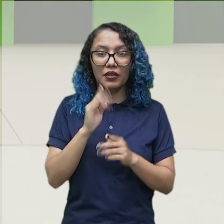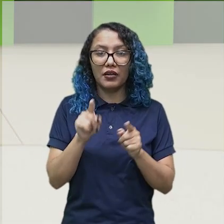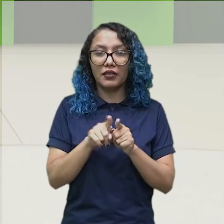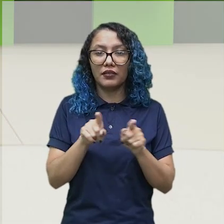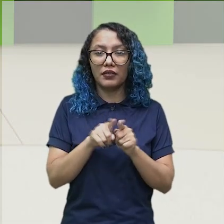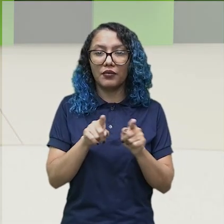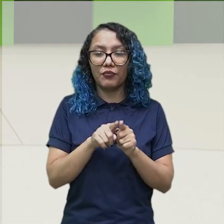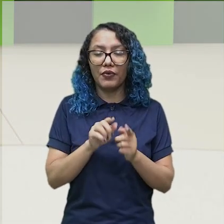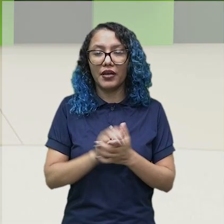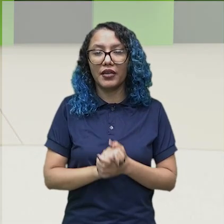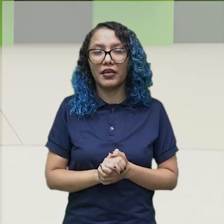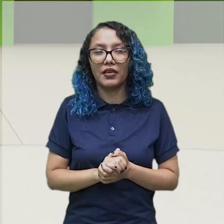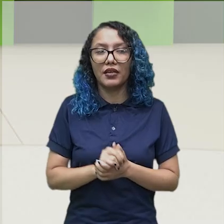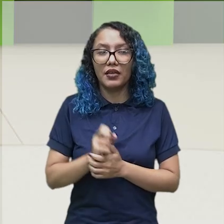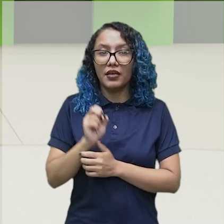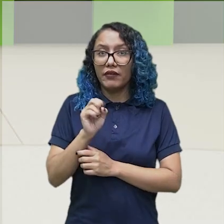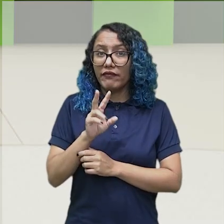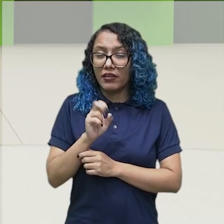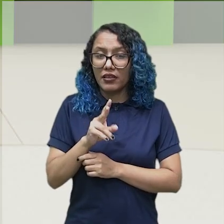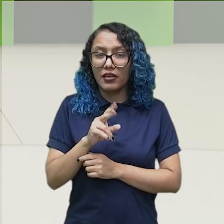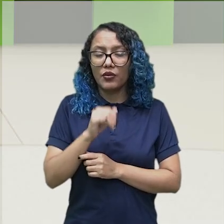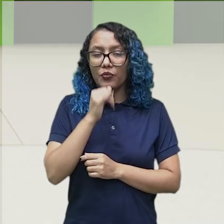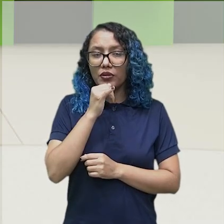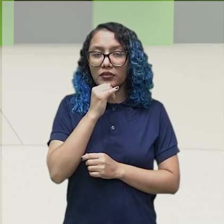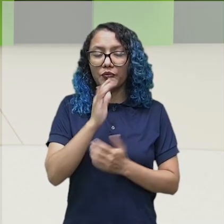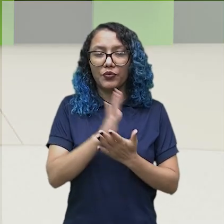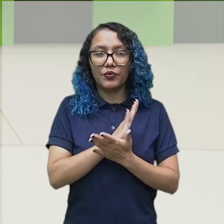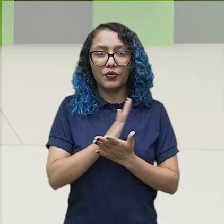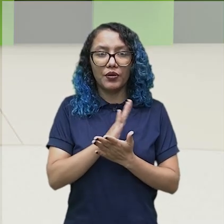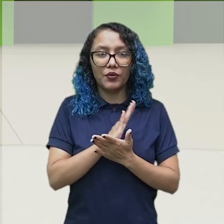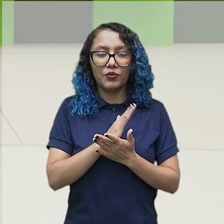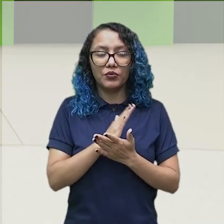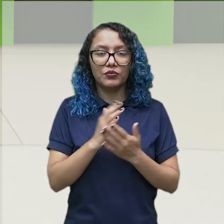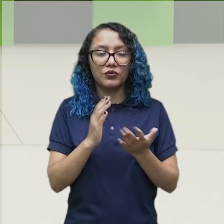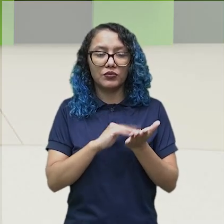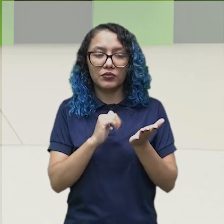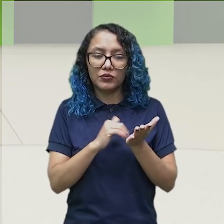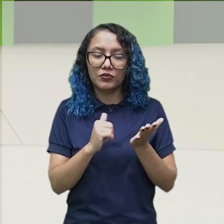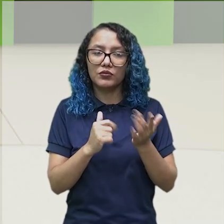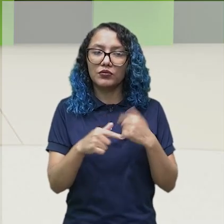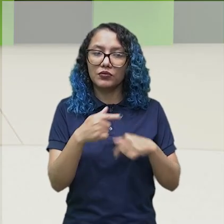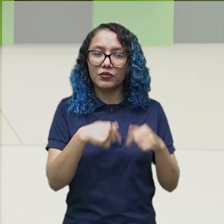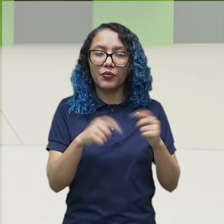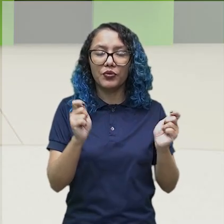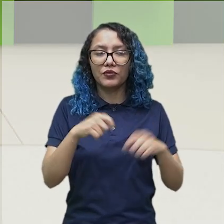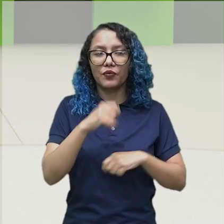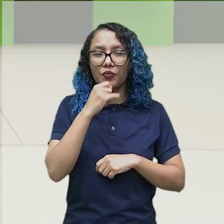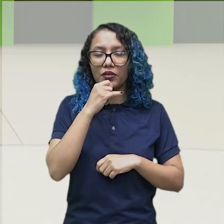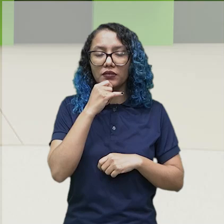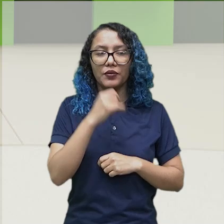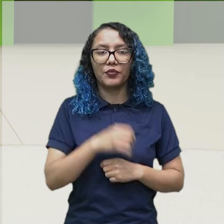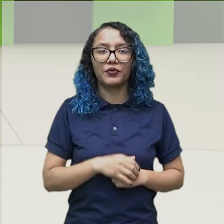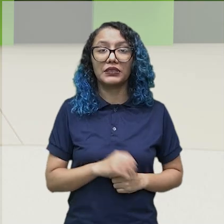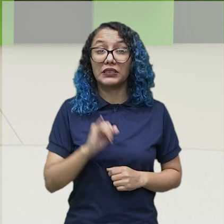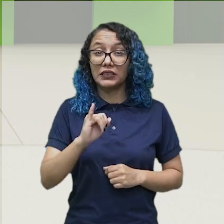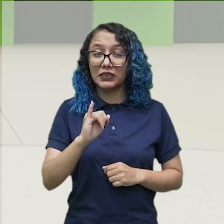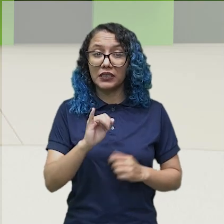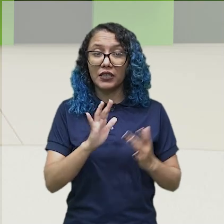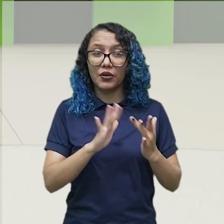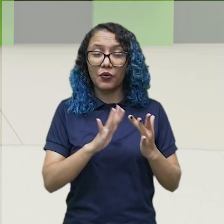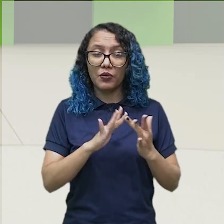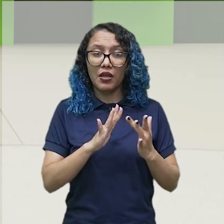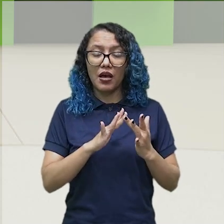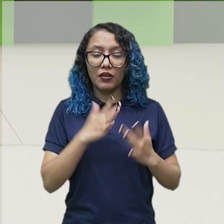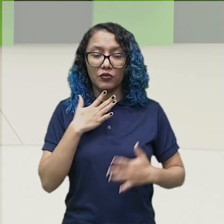à reprodução, então alguns químicos ou resíduos químicos podem, por exemplo, em contato, né,